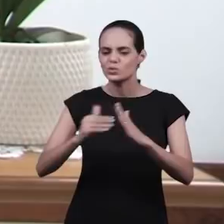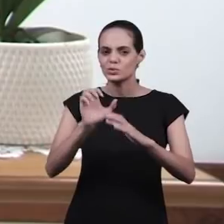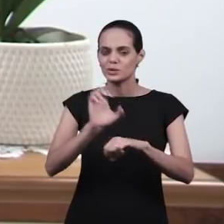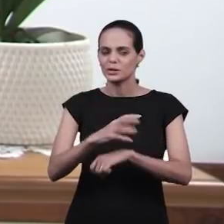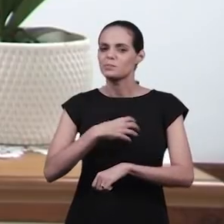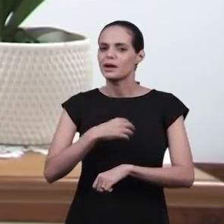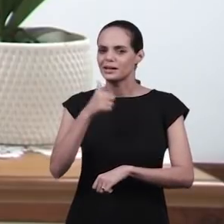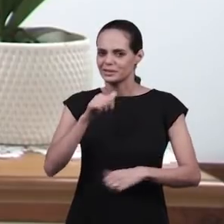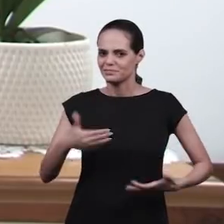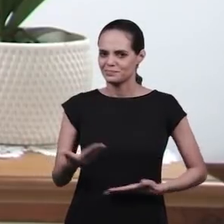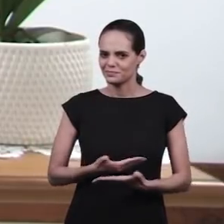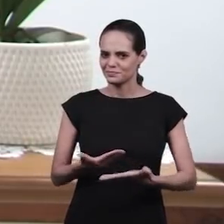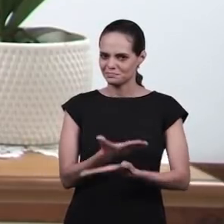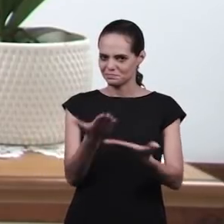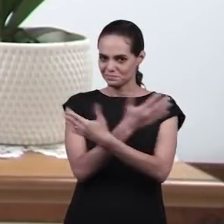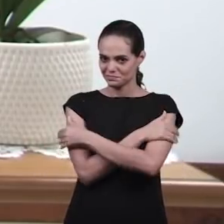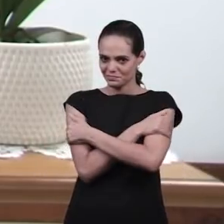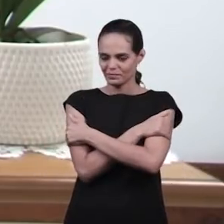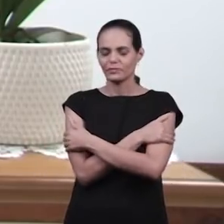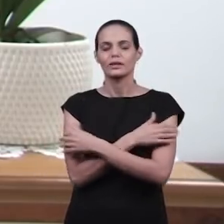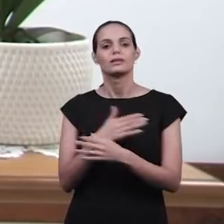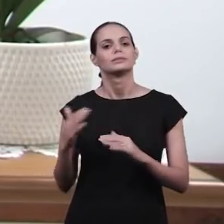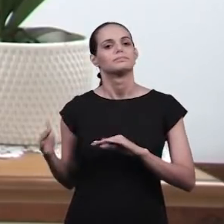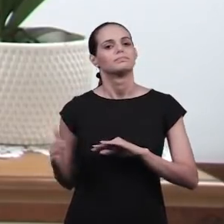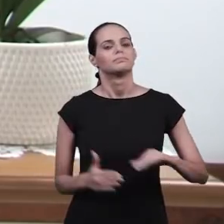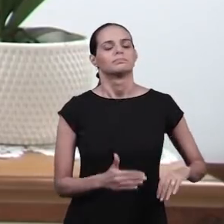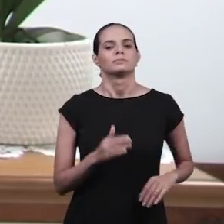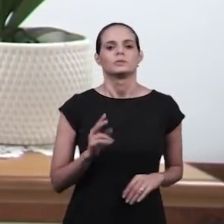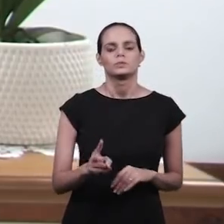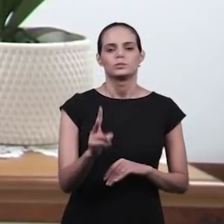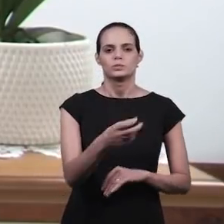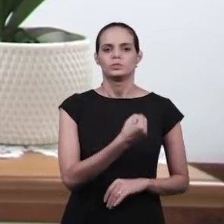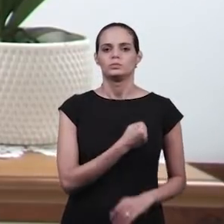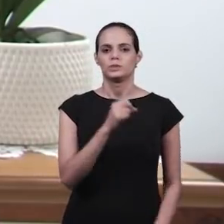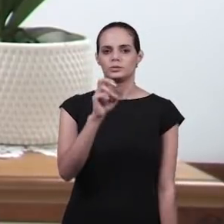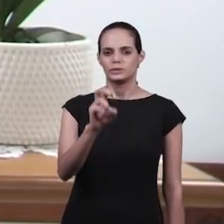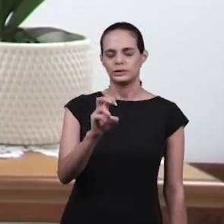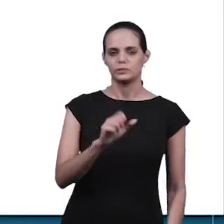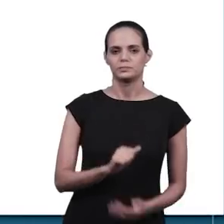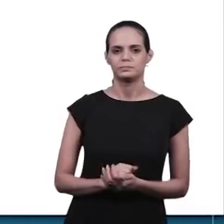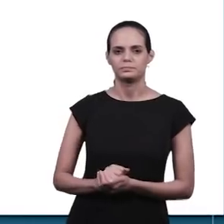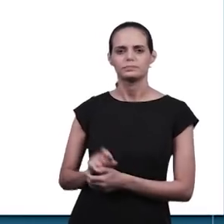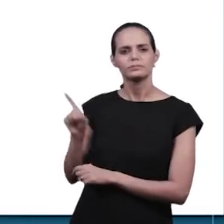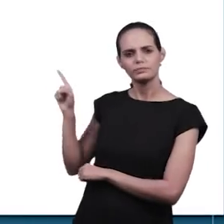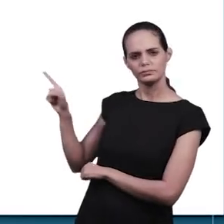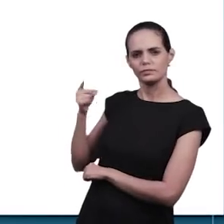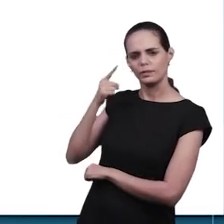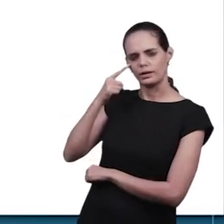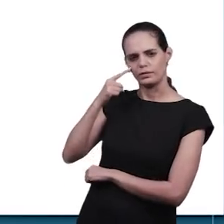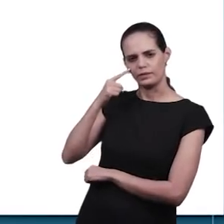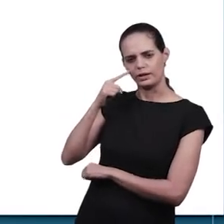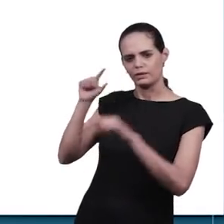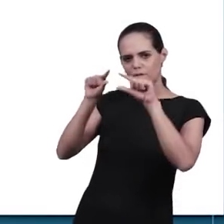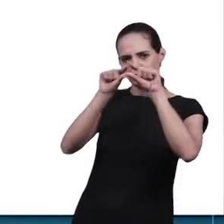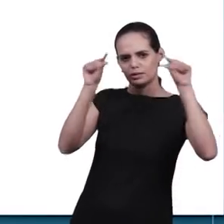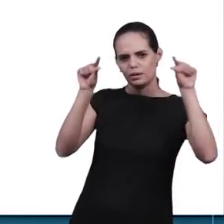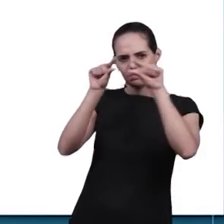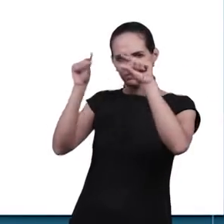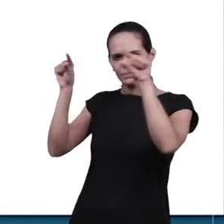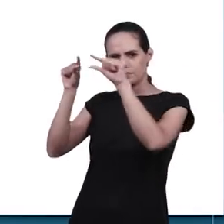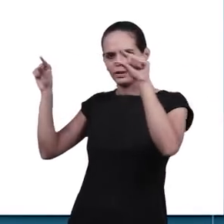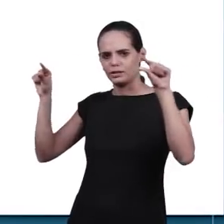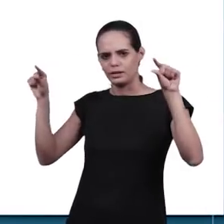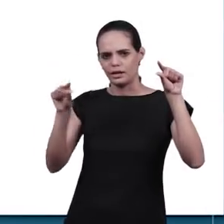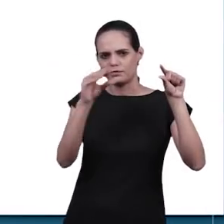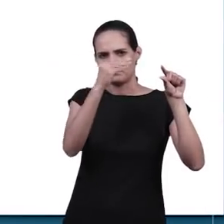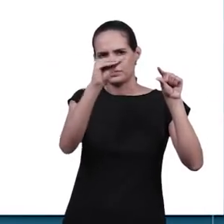a Bahia. Vamos então na nossa sequência agora, a pergunta de número 5. Complete as palavras